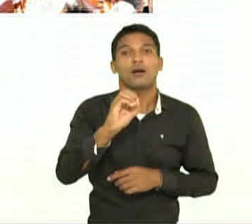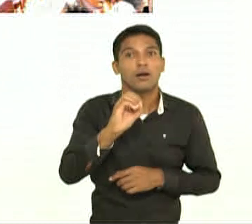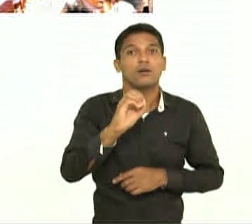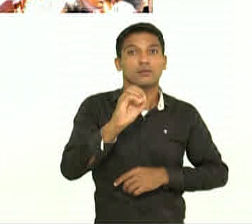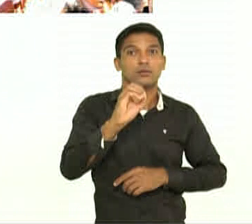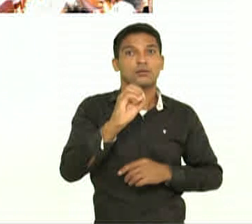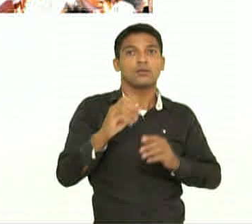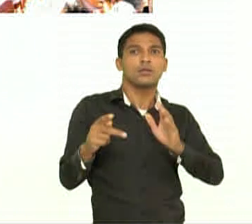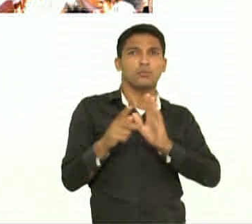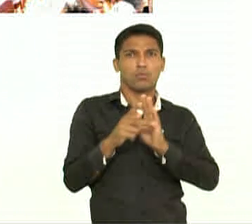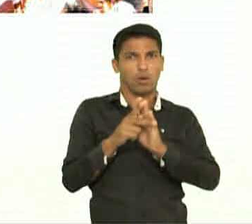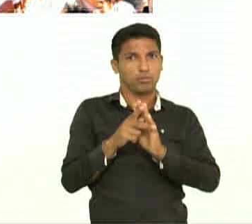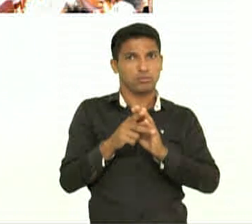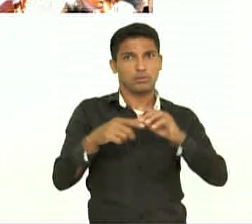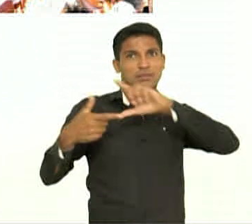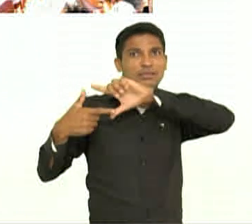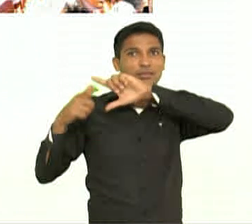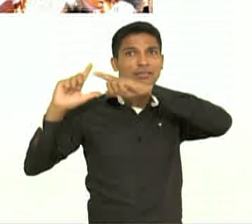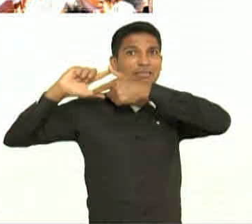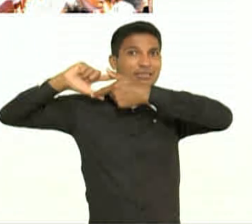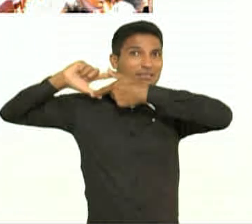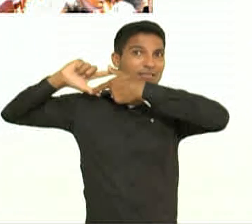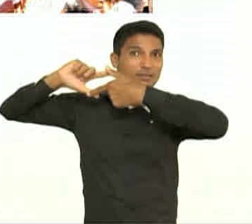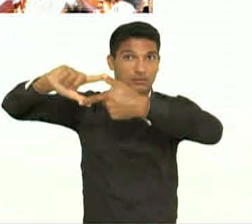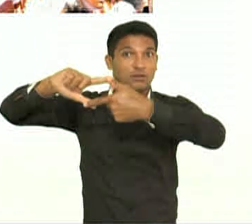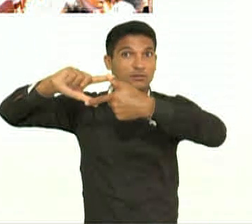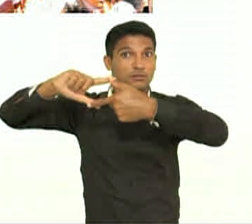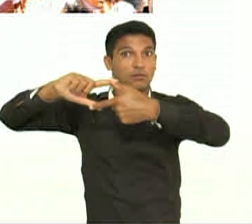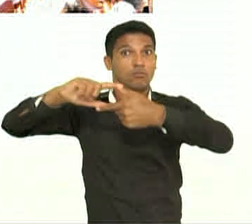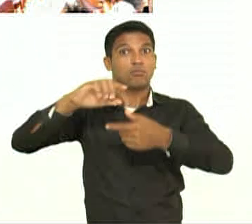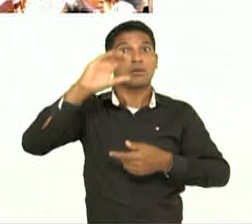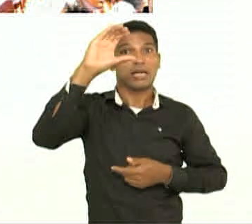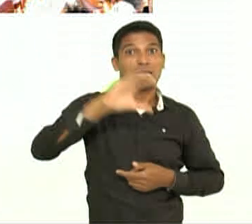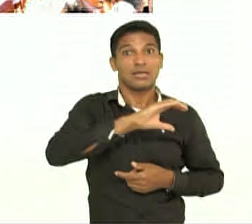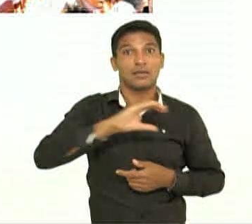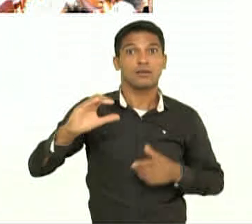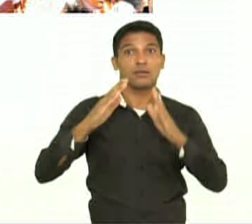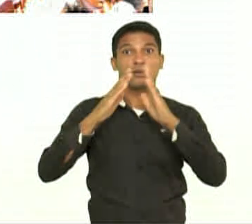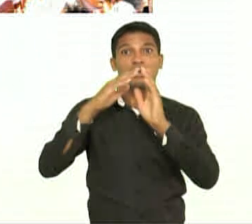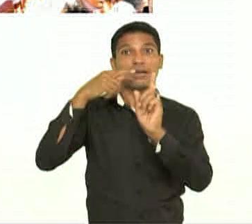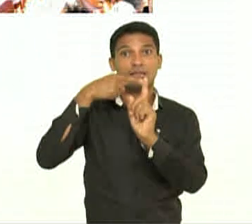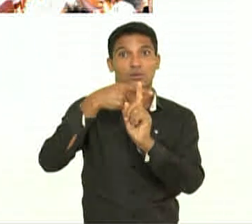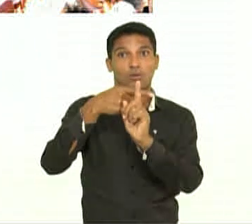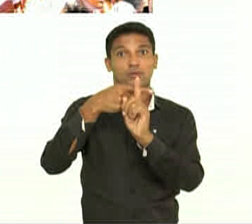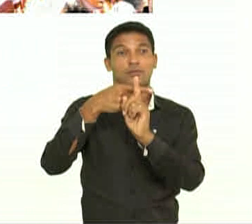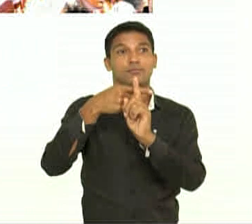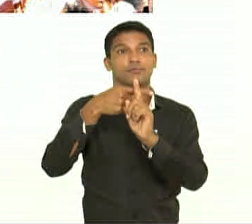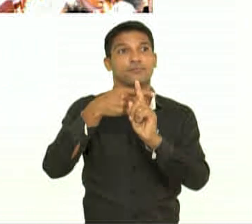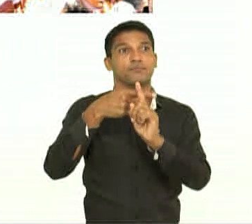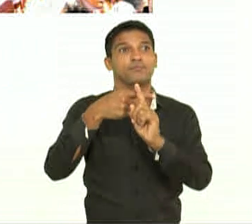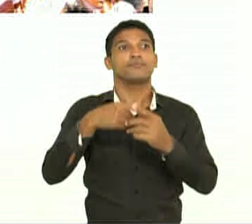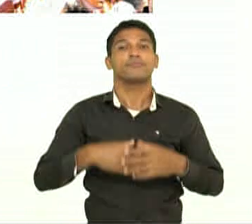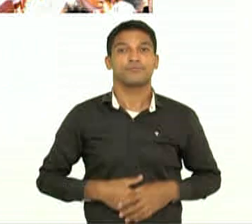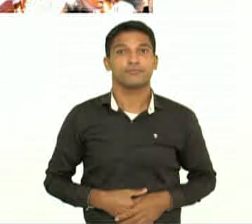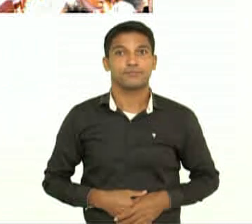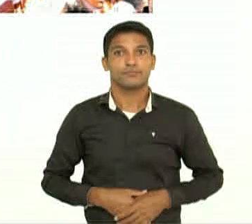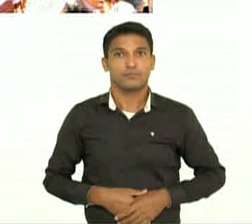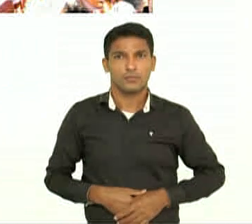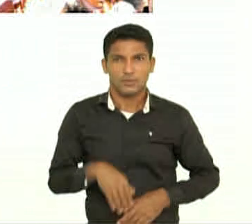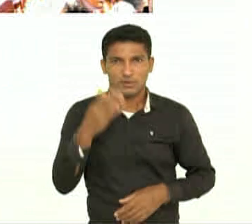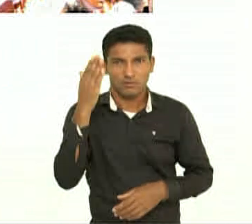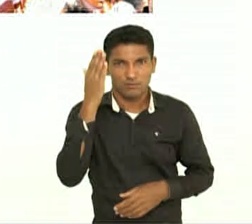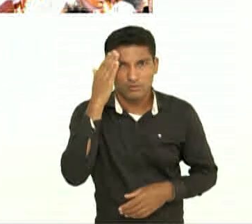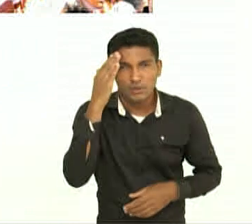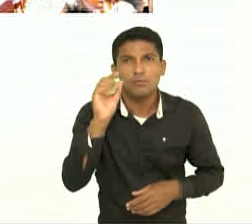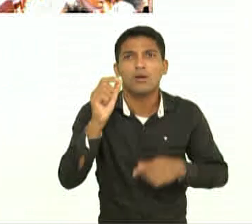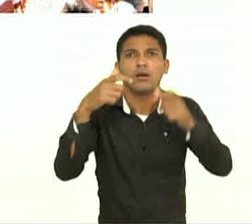de romeiros numa caminhada de devoção e fé, e é chamada a festa do Círio de Nazaré. Você sabe onde é